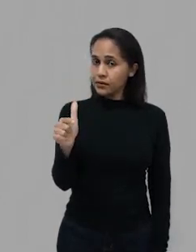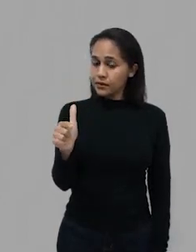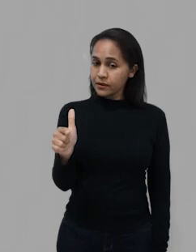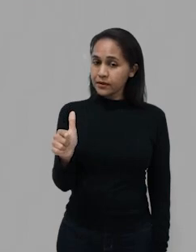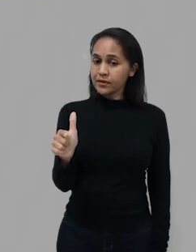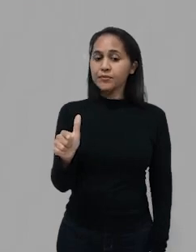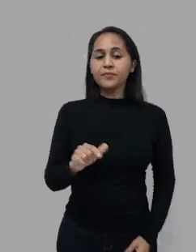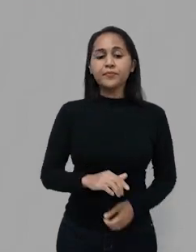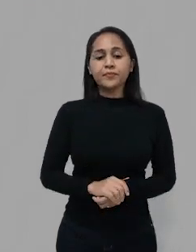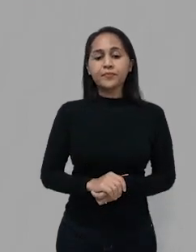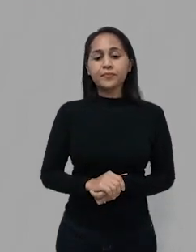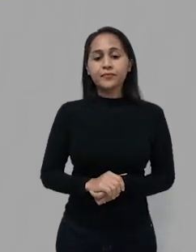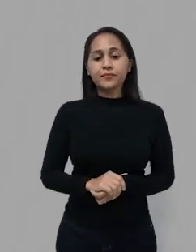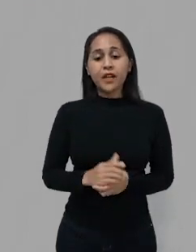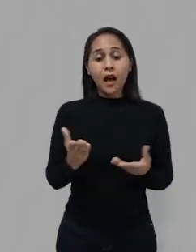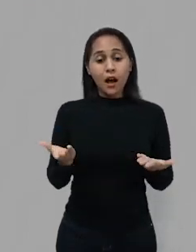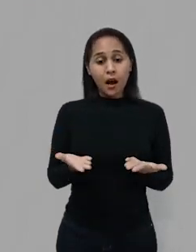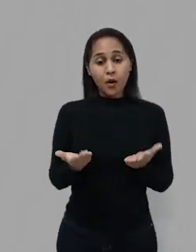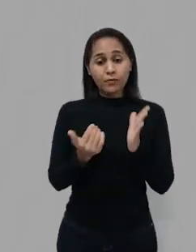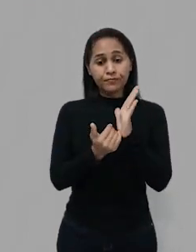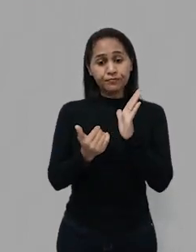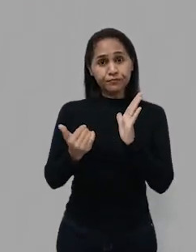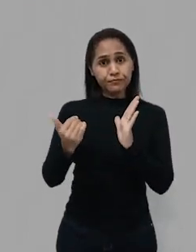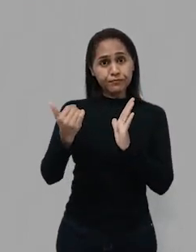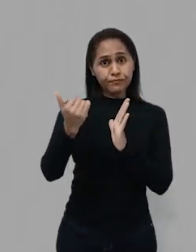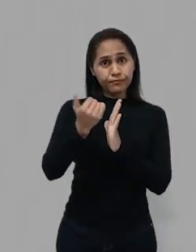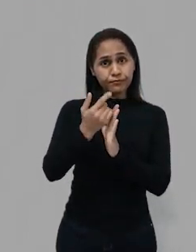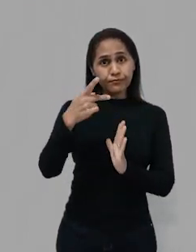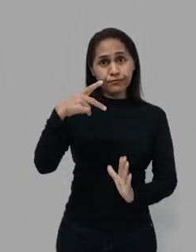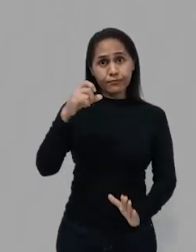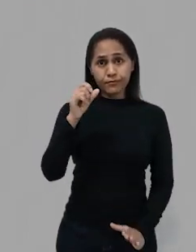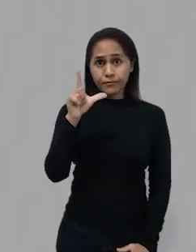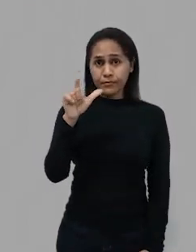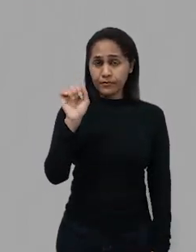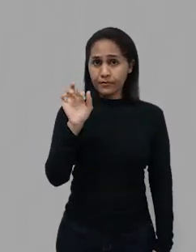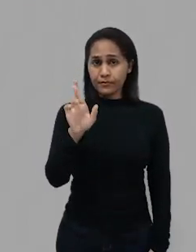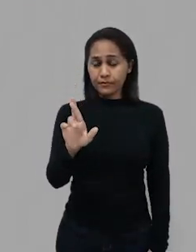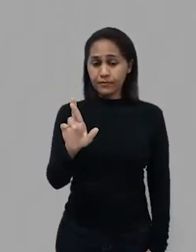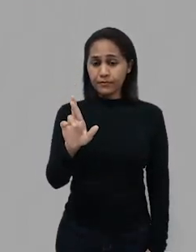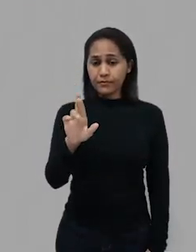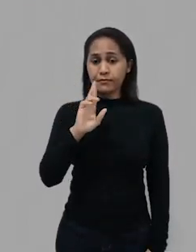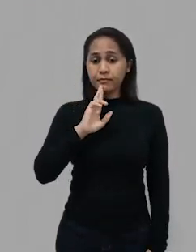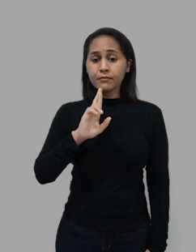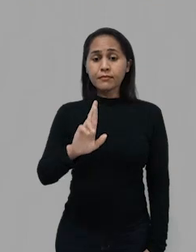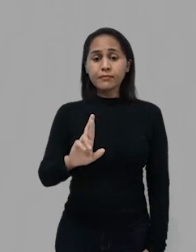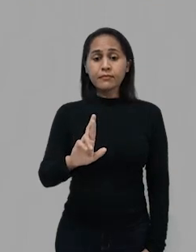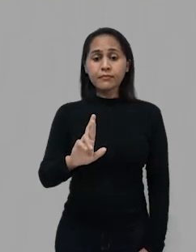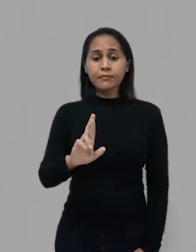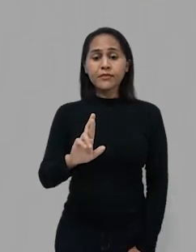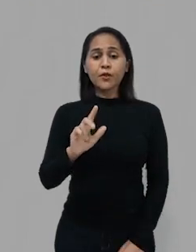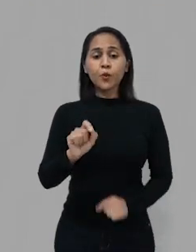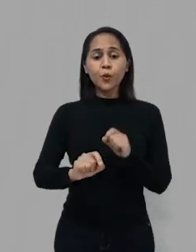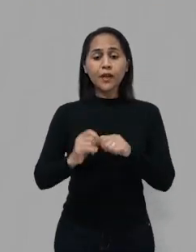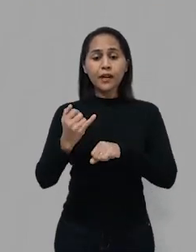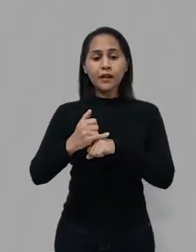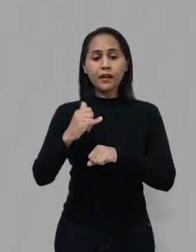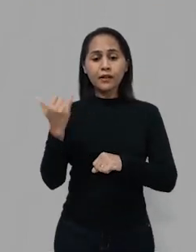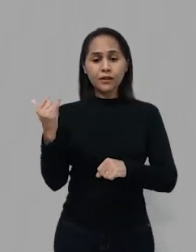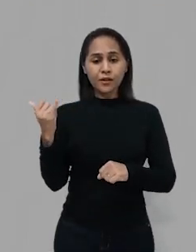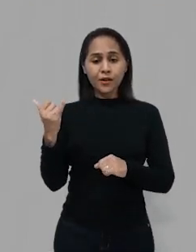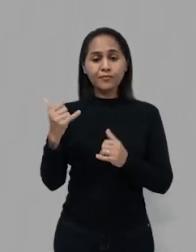molecular, tiver um alto grau de polaridade, então a água vai gerar a ionização,